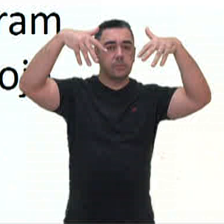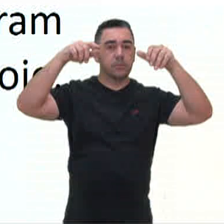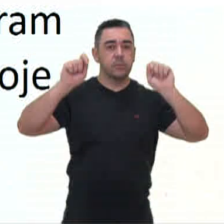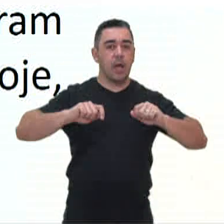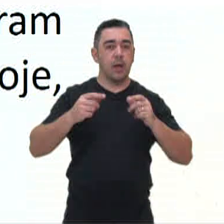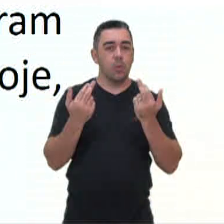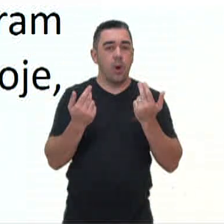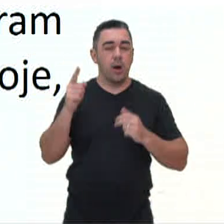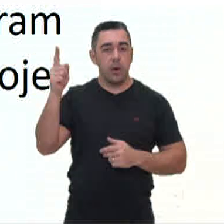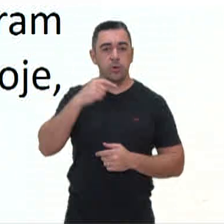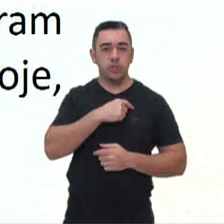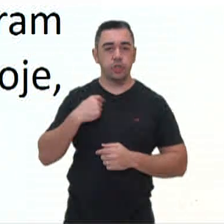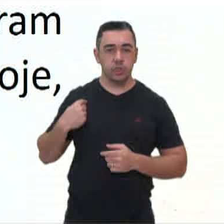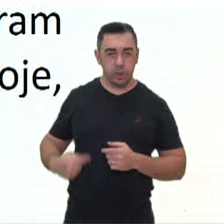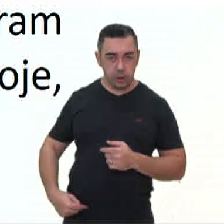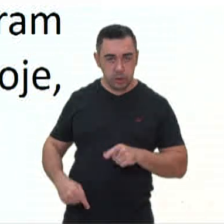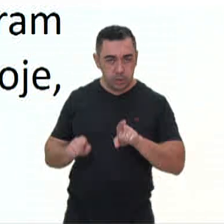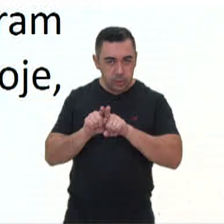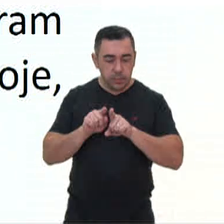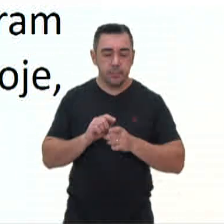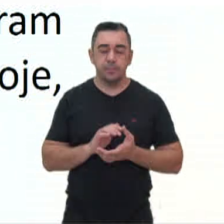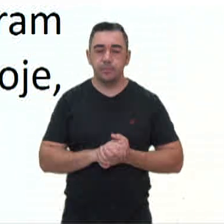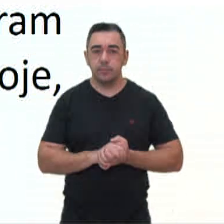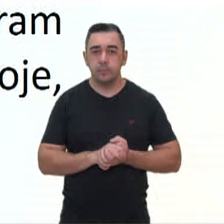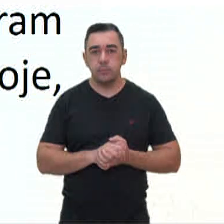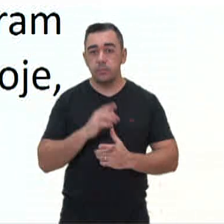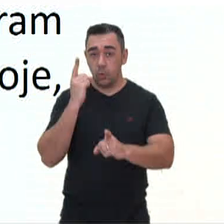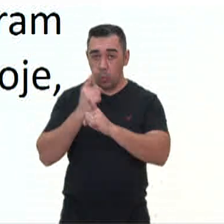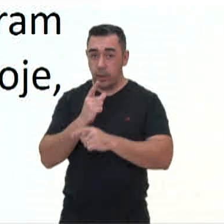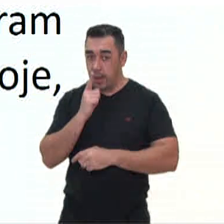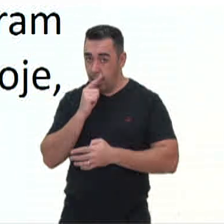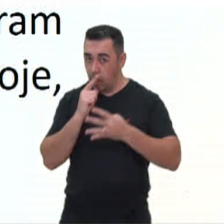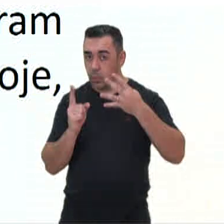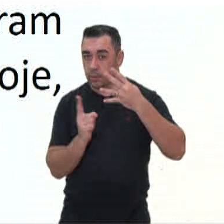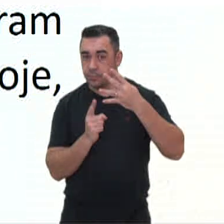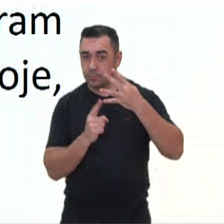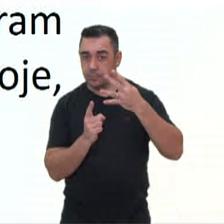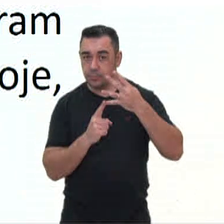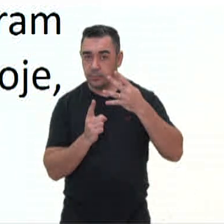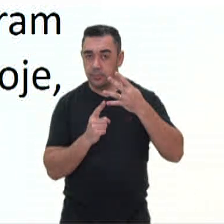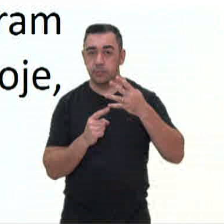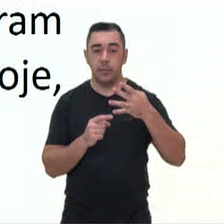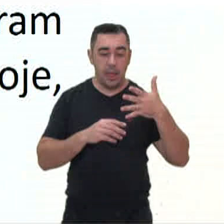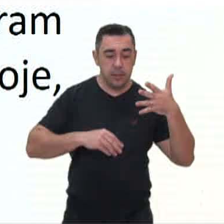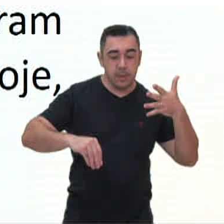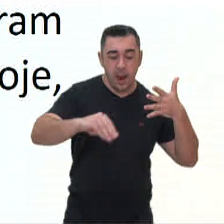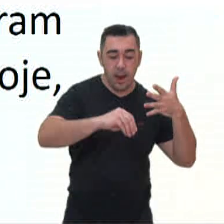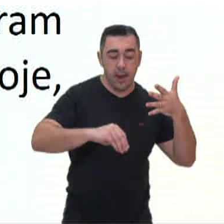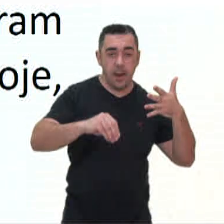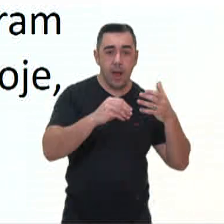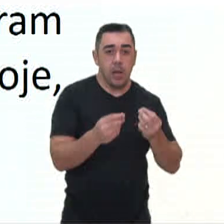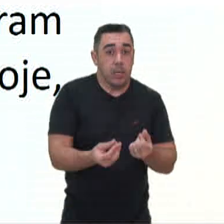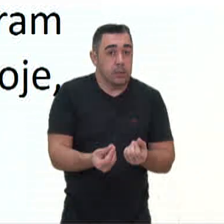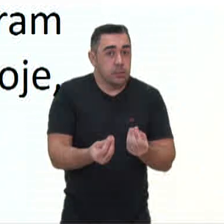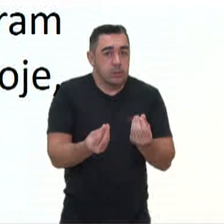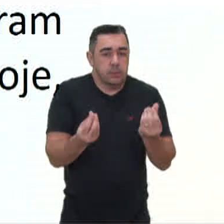China desenvolveu. Disponibilidade de água, isso é fundamental, ajuda muito. Solo fértil, se o solo não for fértil, o que eu posso